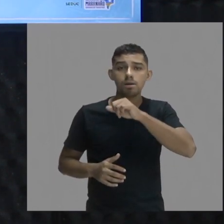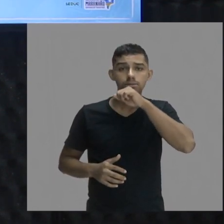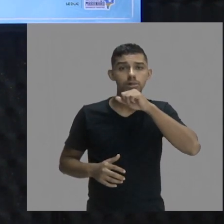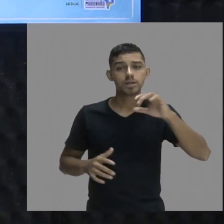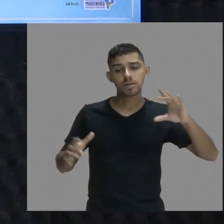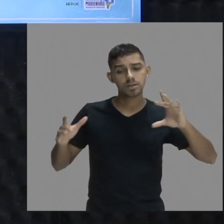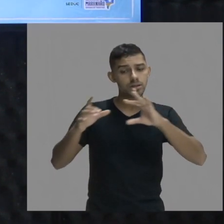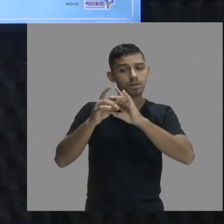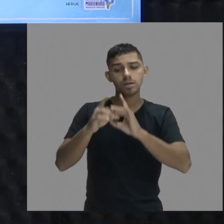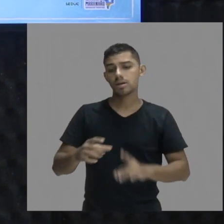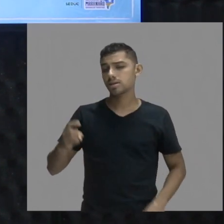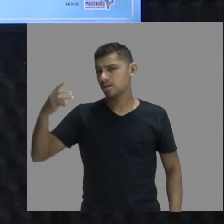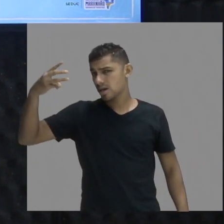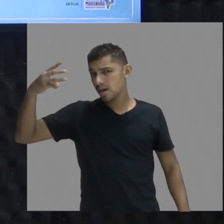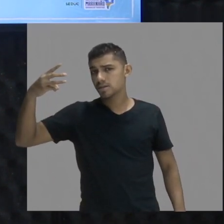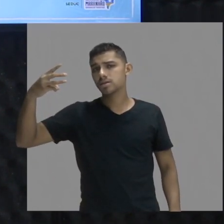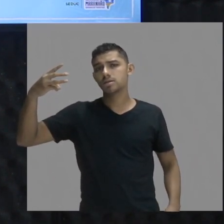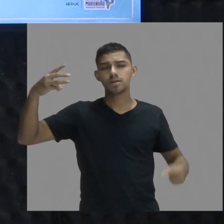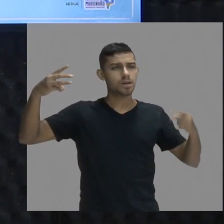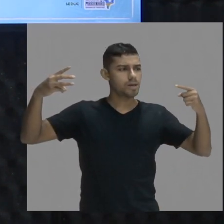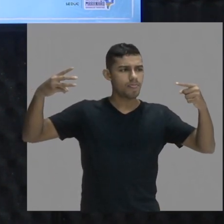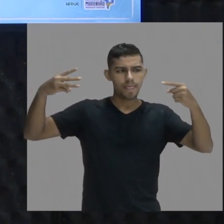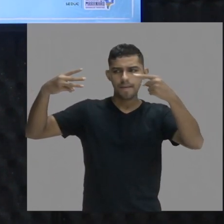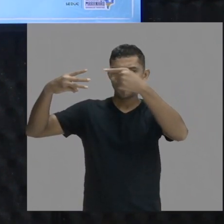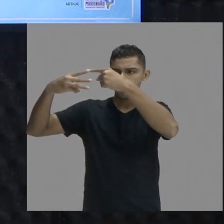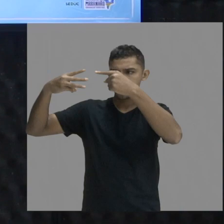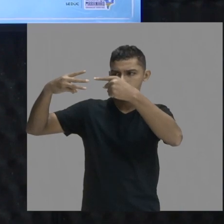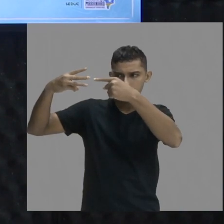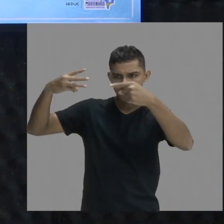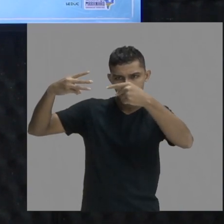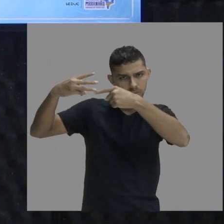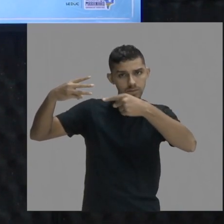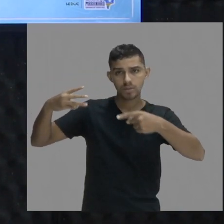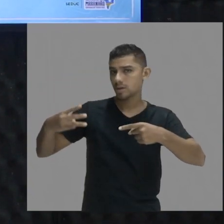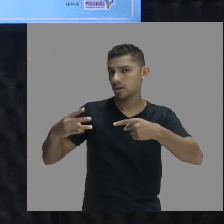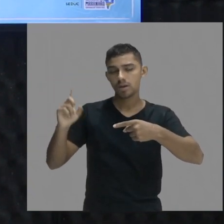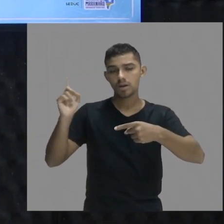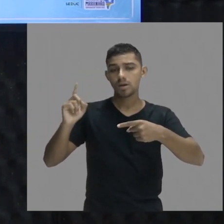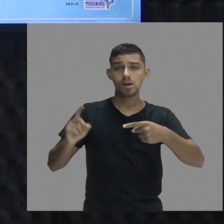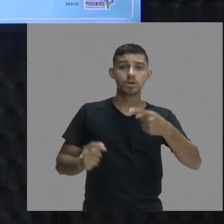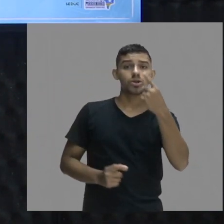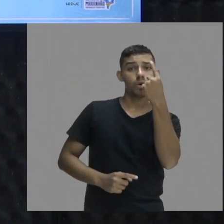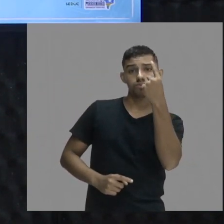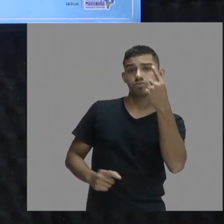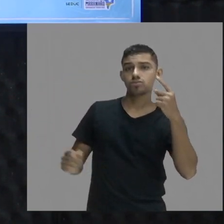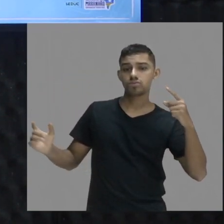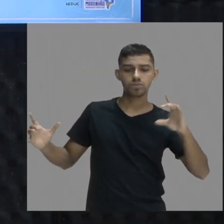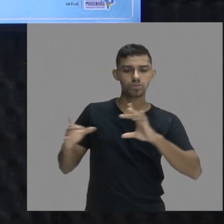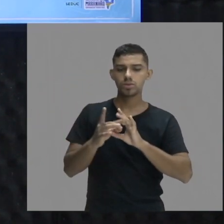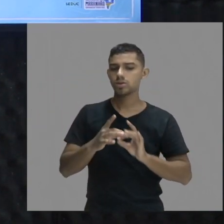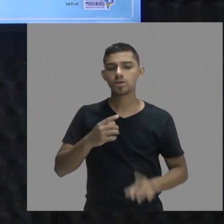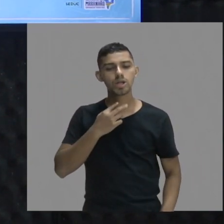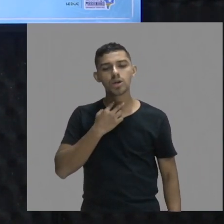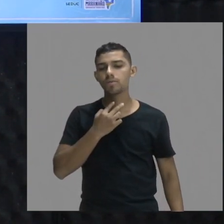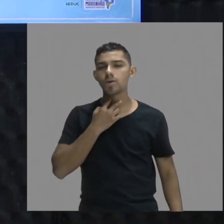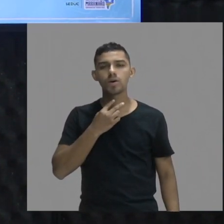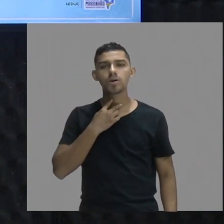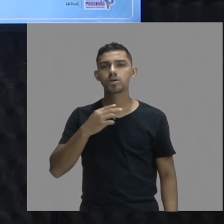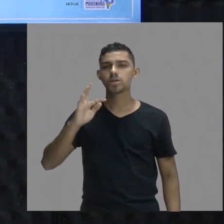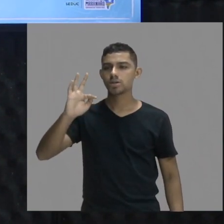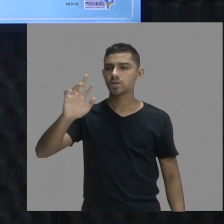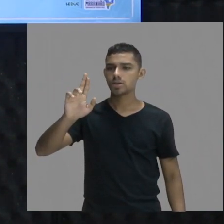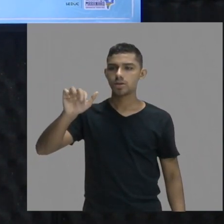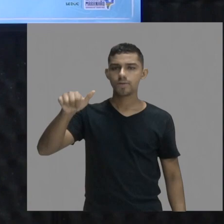tem que estar associado só a 1. Então, a função que associa a mãe a seu filho, ela não pode ser uma função,